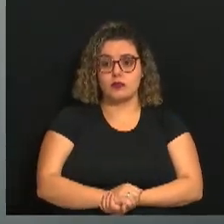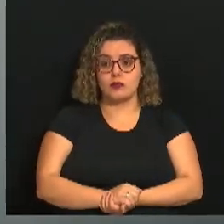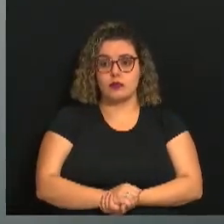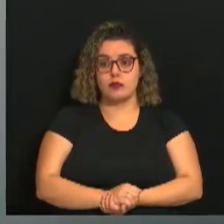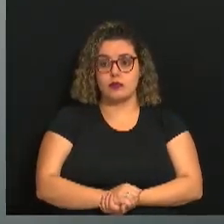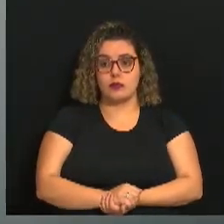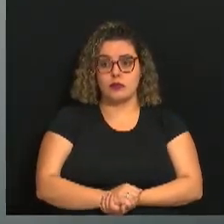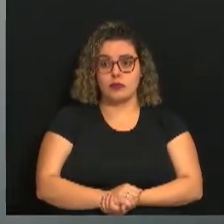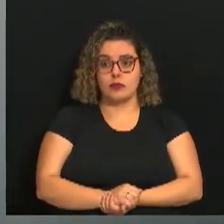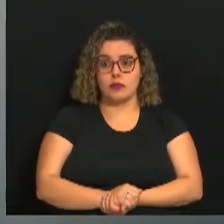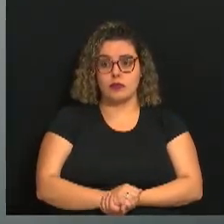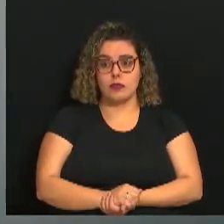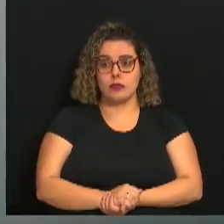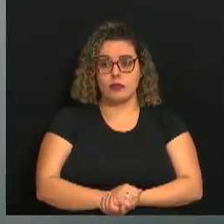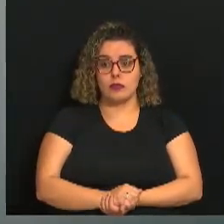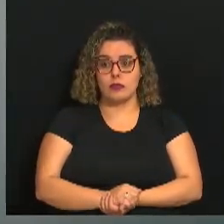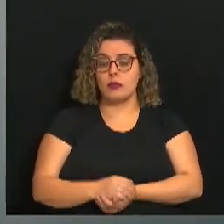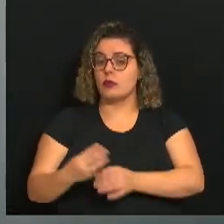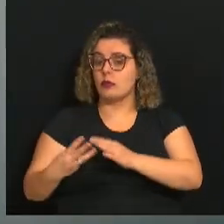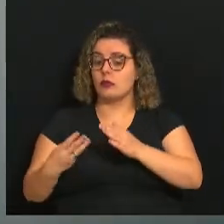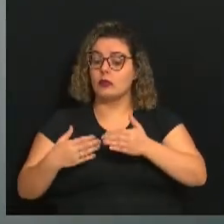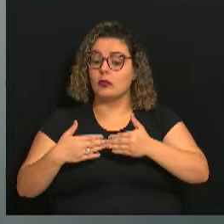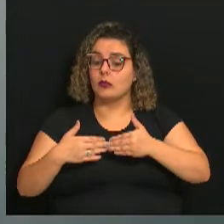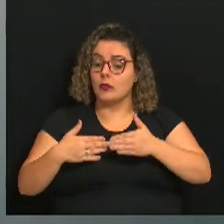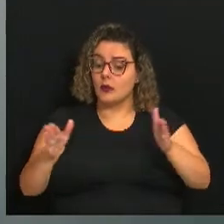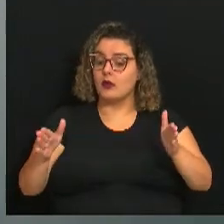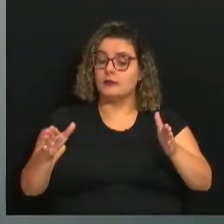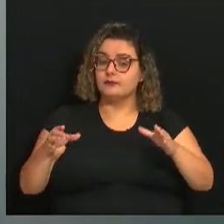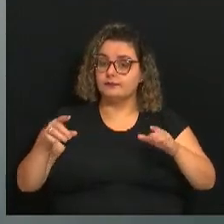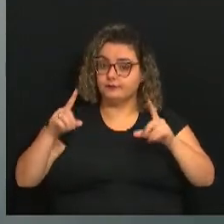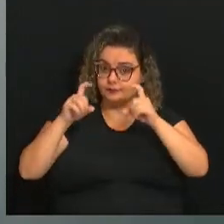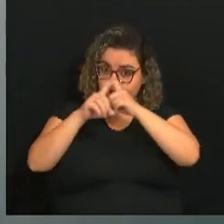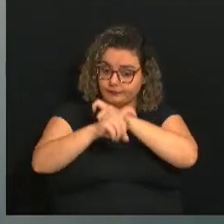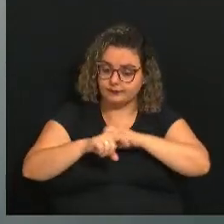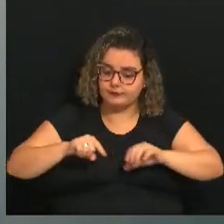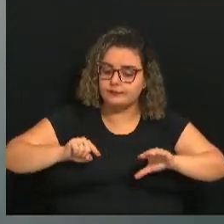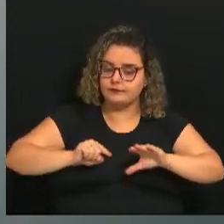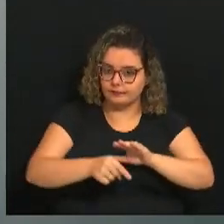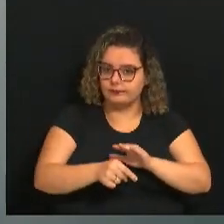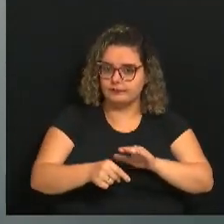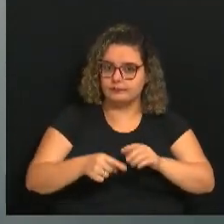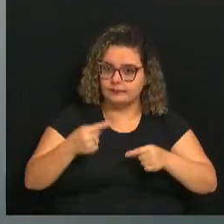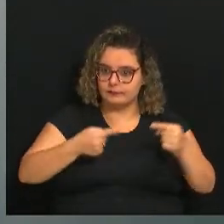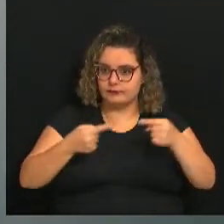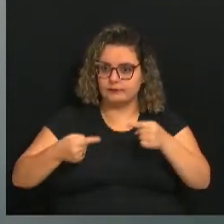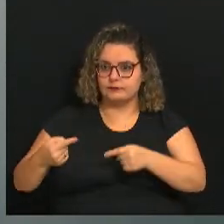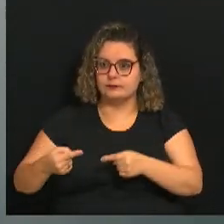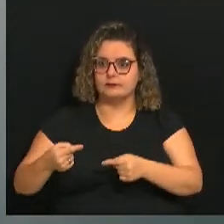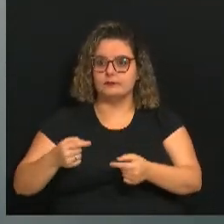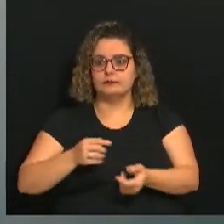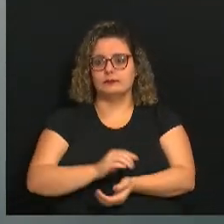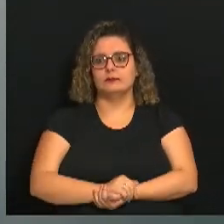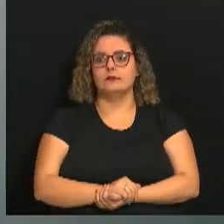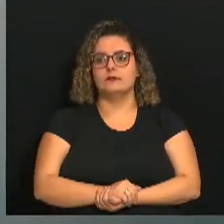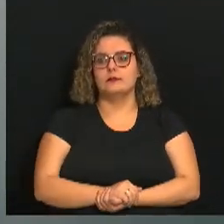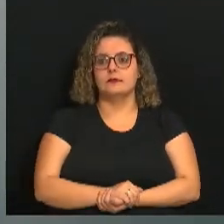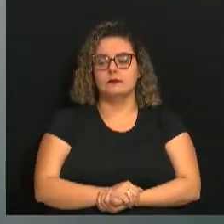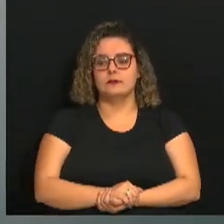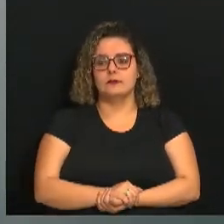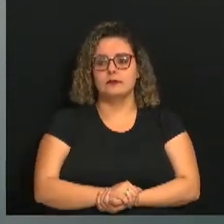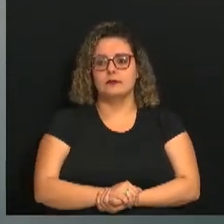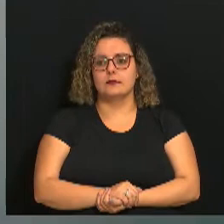de âmbito maior, né? As minúcias do que é local, eu coloquei para vocês, a gente vai estar sim